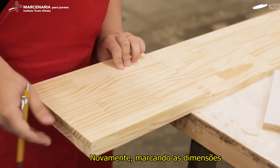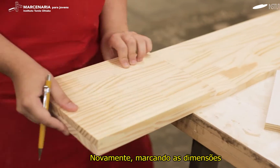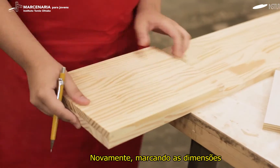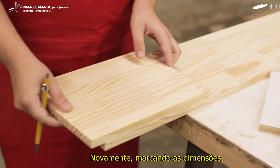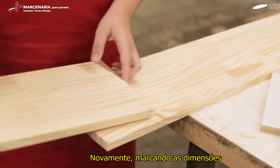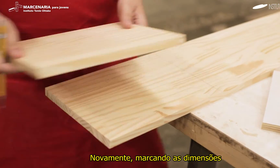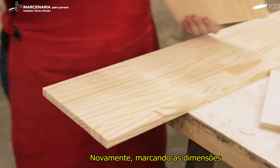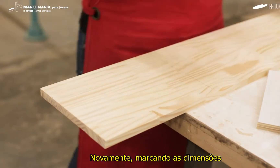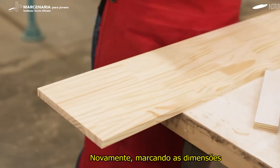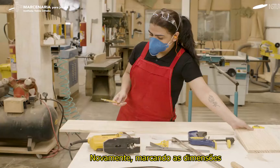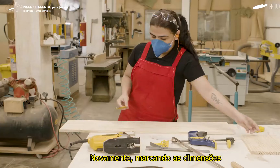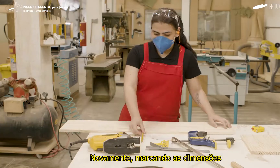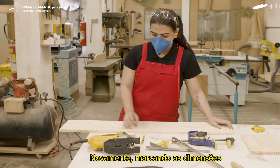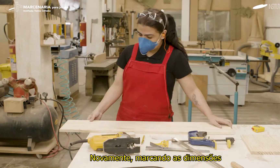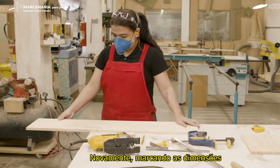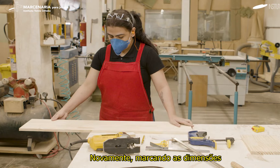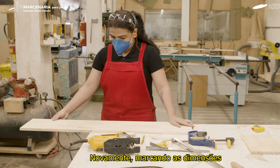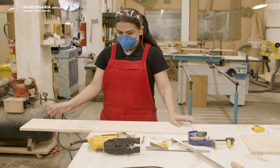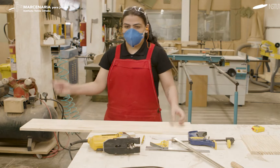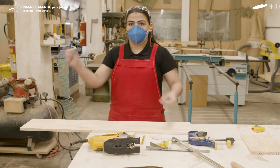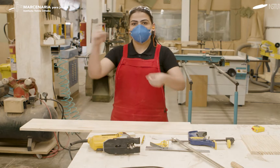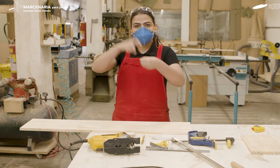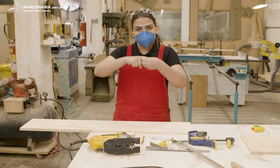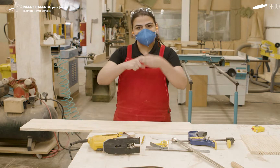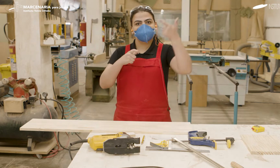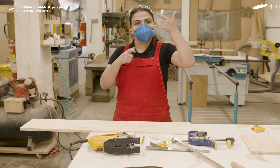Novamente, marcando as dimensões.